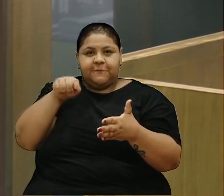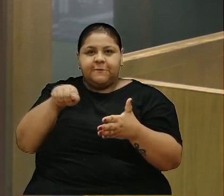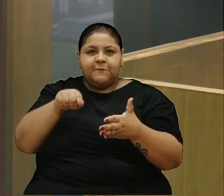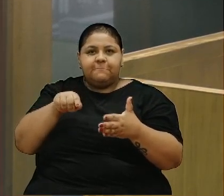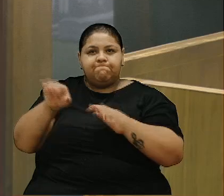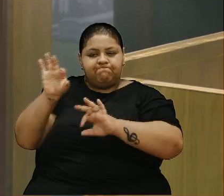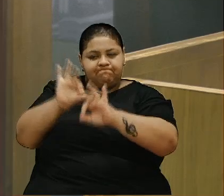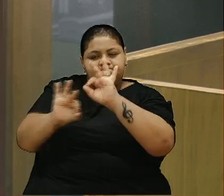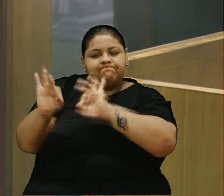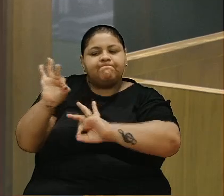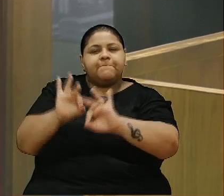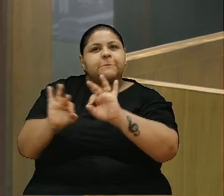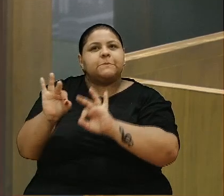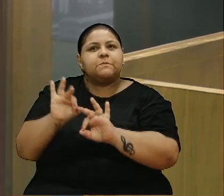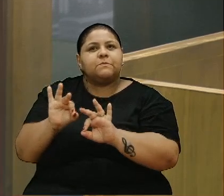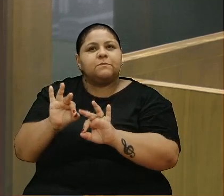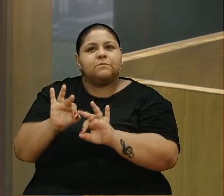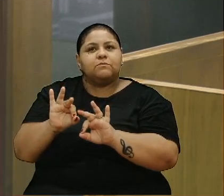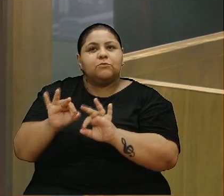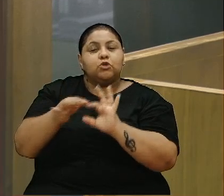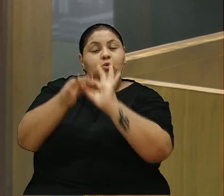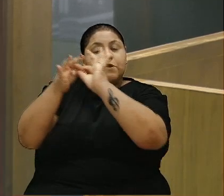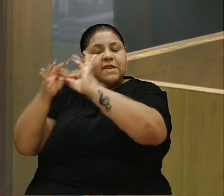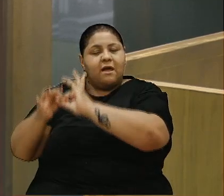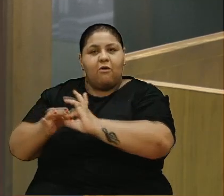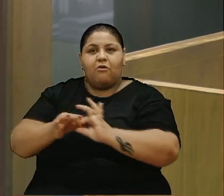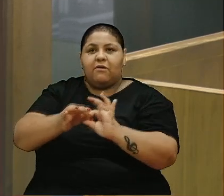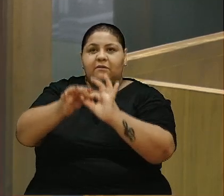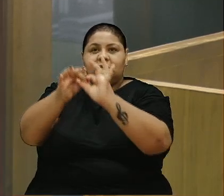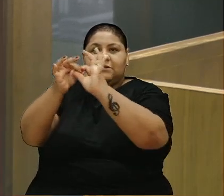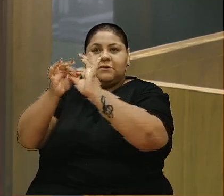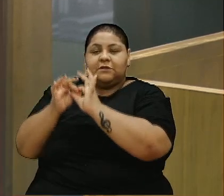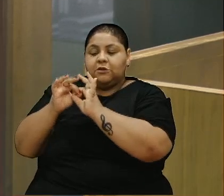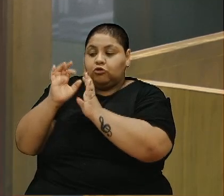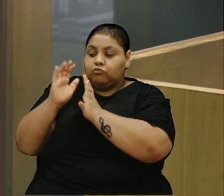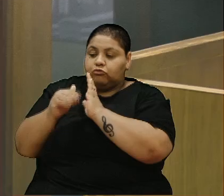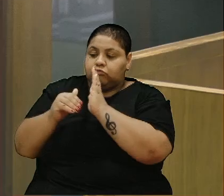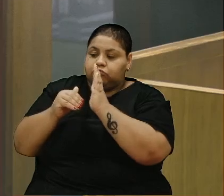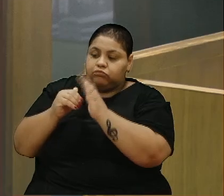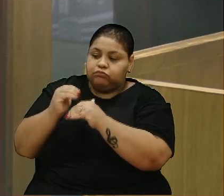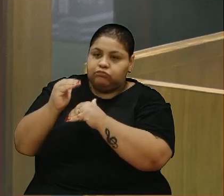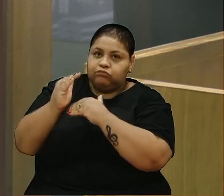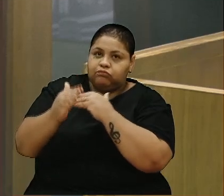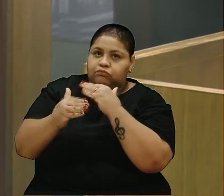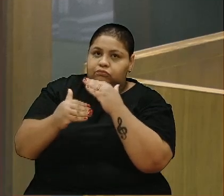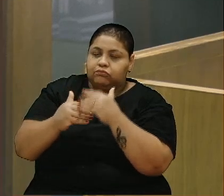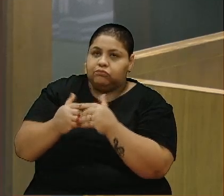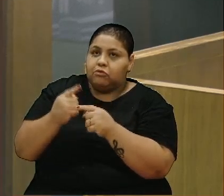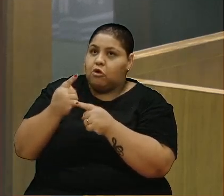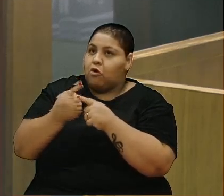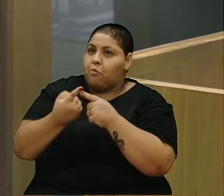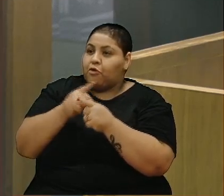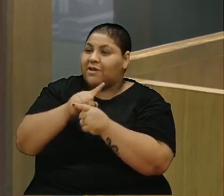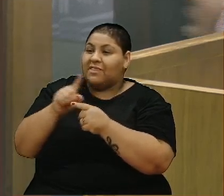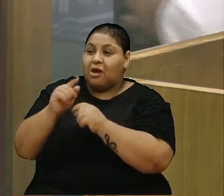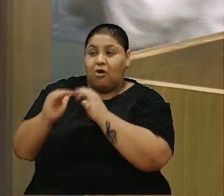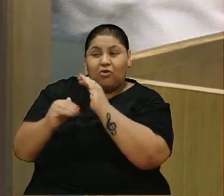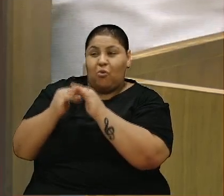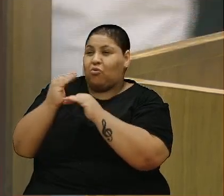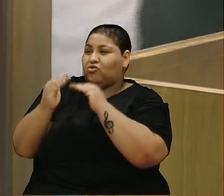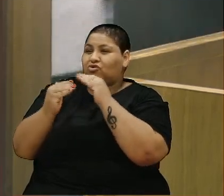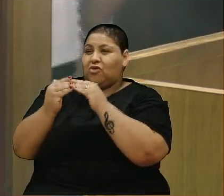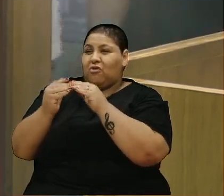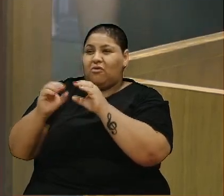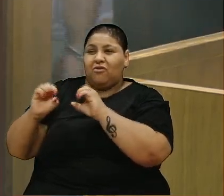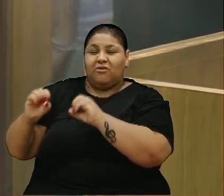organização, de união, de passo a passo, porque não se constrói uma